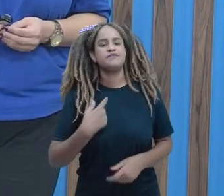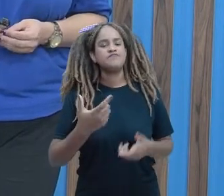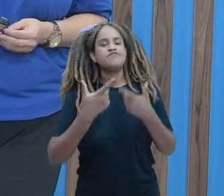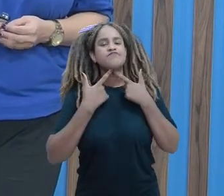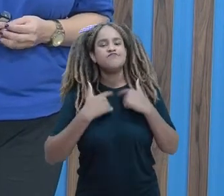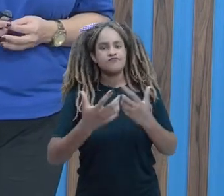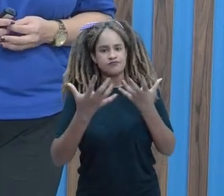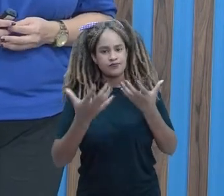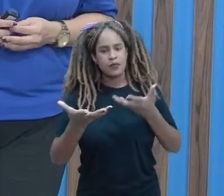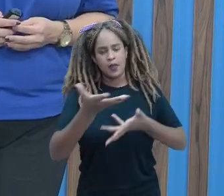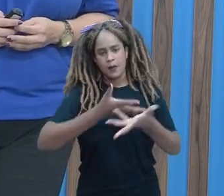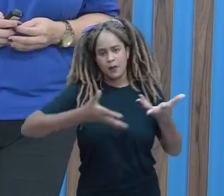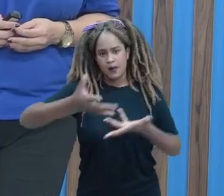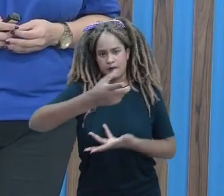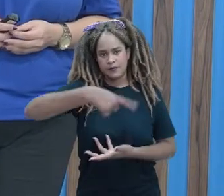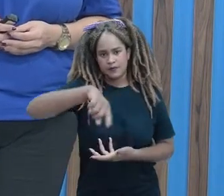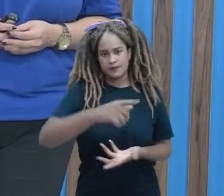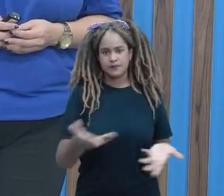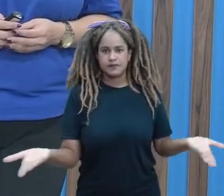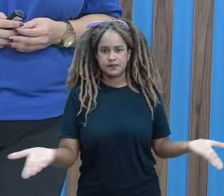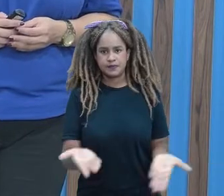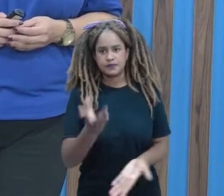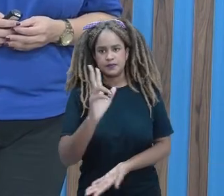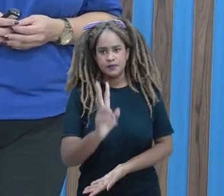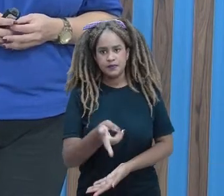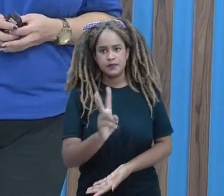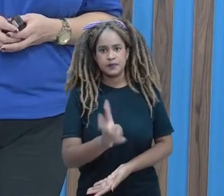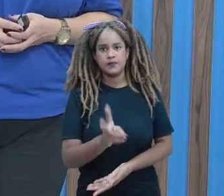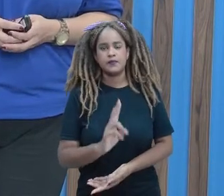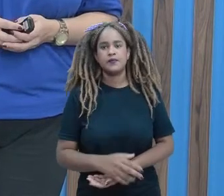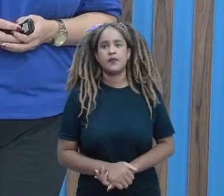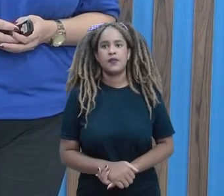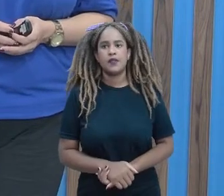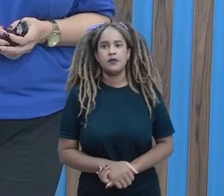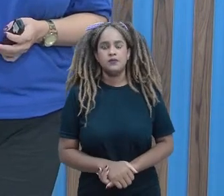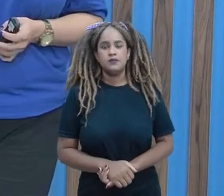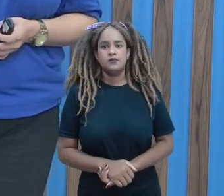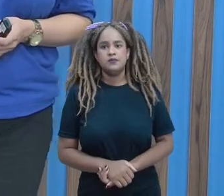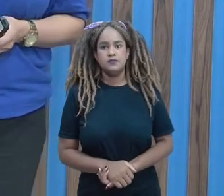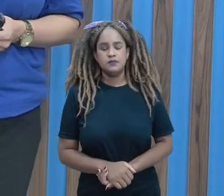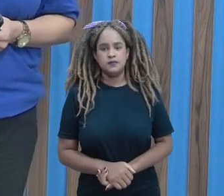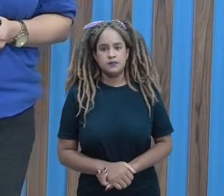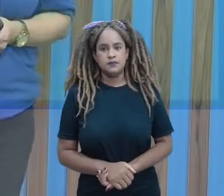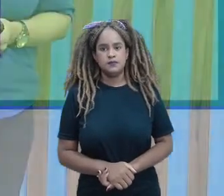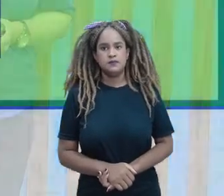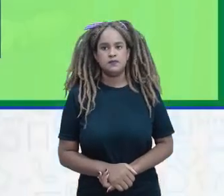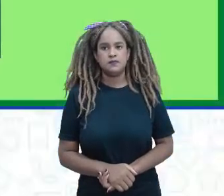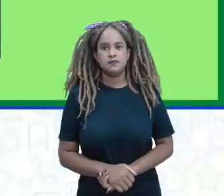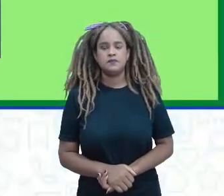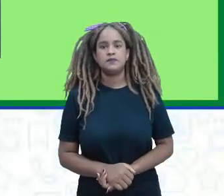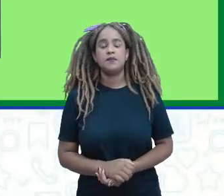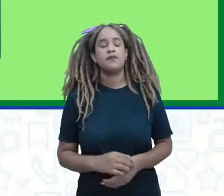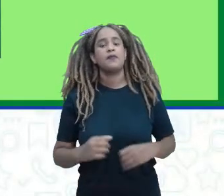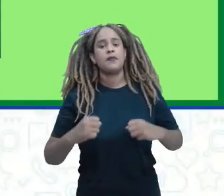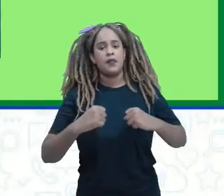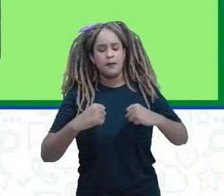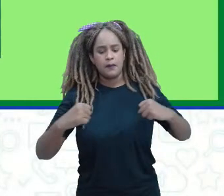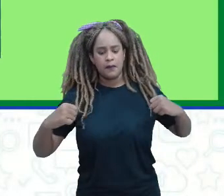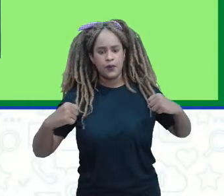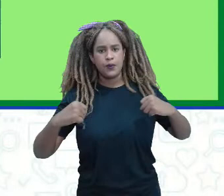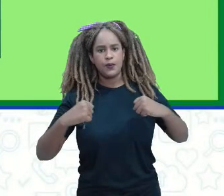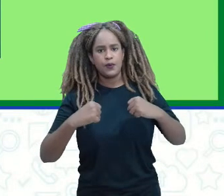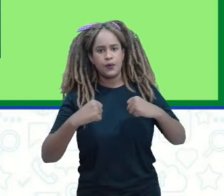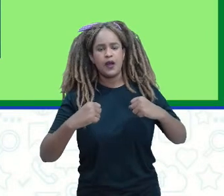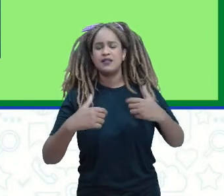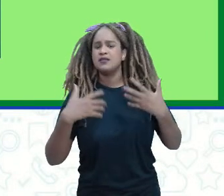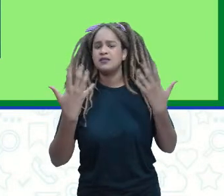bom? Então vamos lá, vamos continuar aqui. Olha só, gente, magnetismo natural.